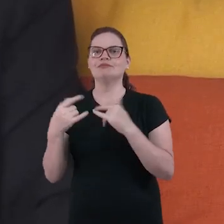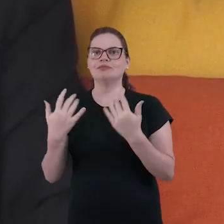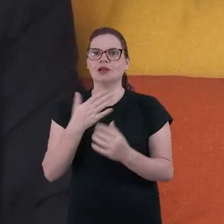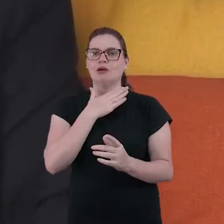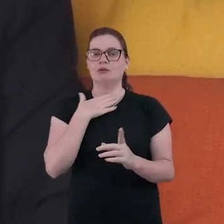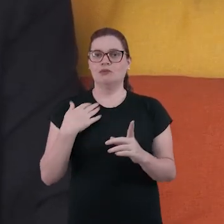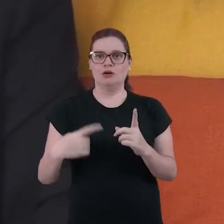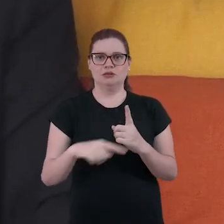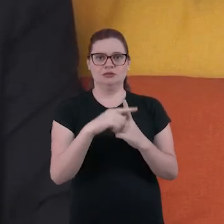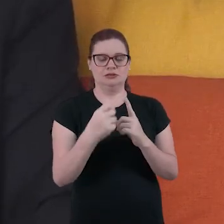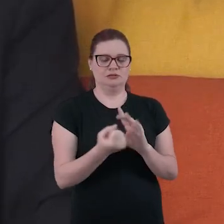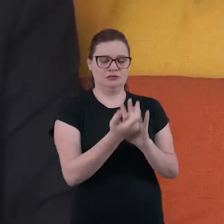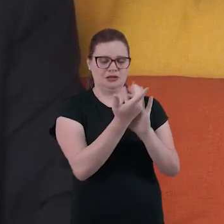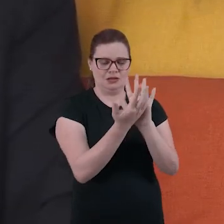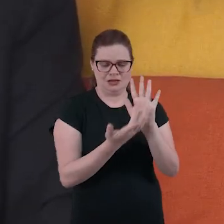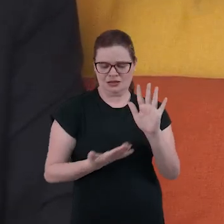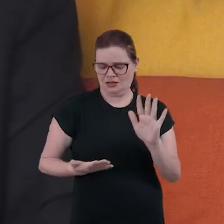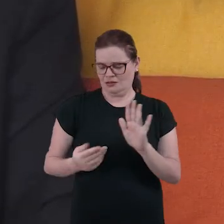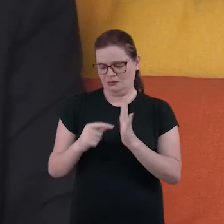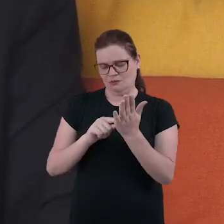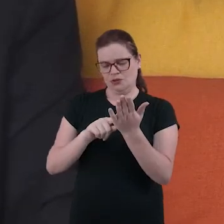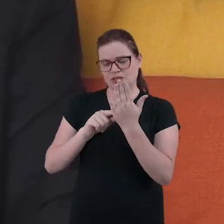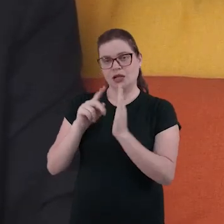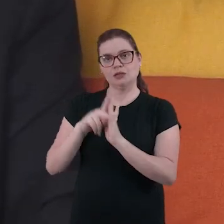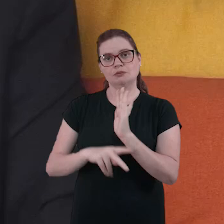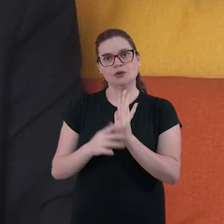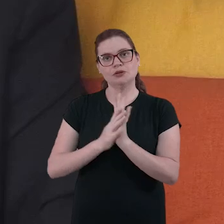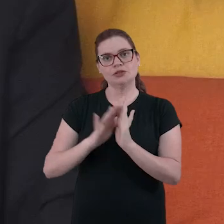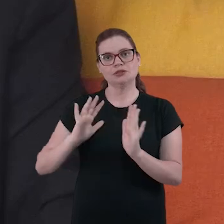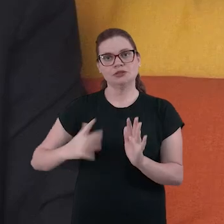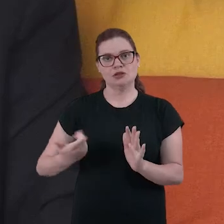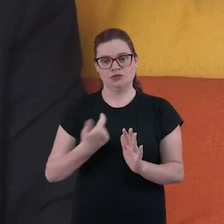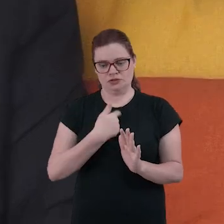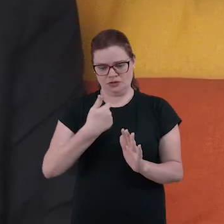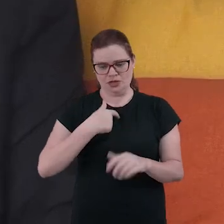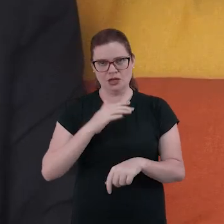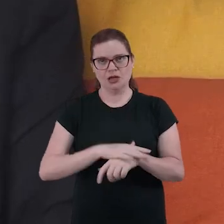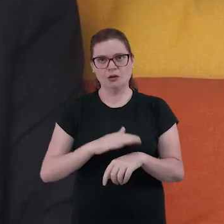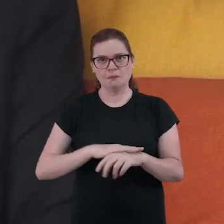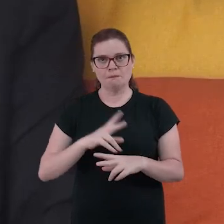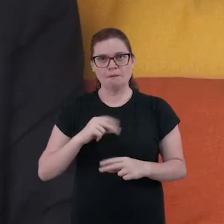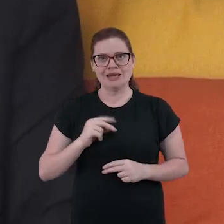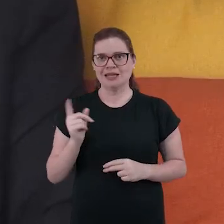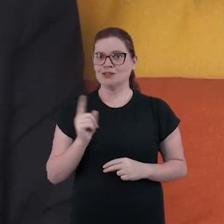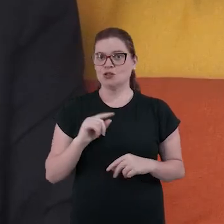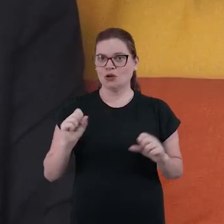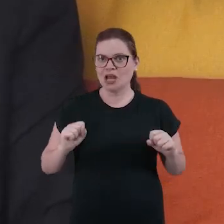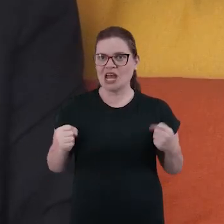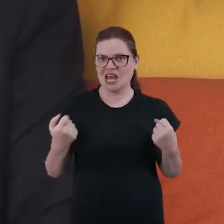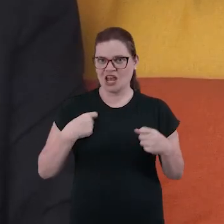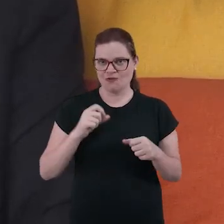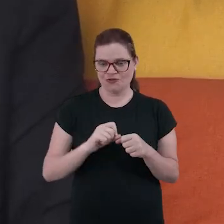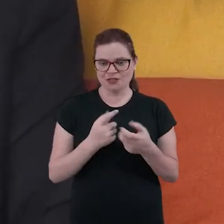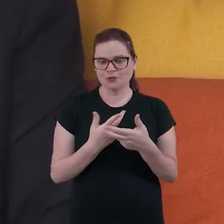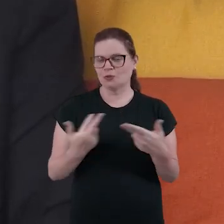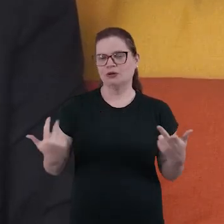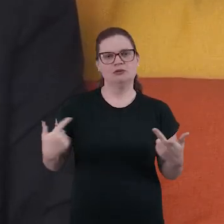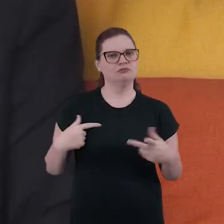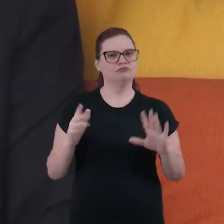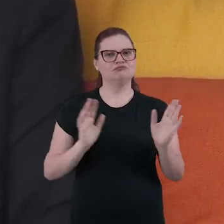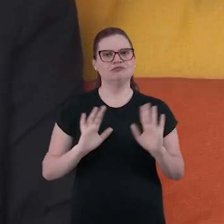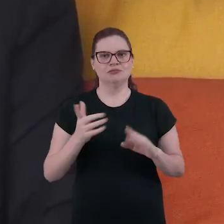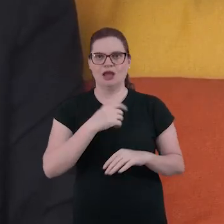tivéssemos feito. E vejam, a salvação não é por méritos próprios, cultura religiosa ou